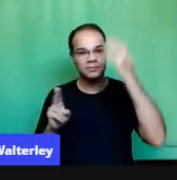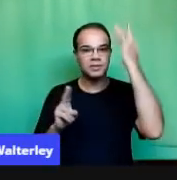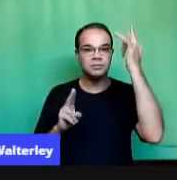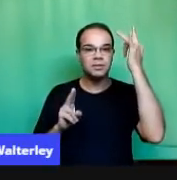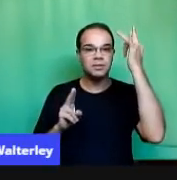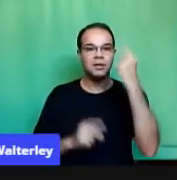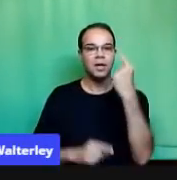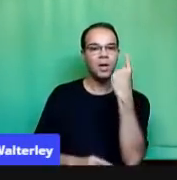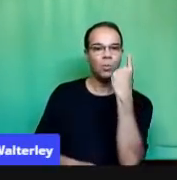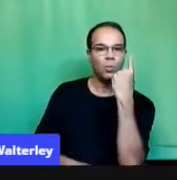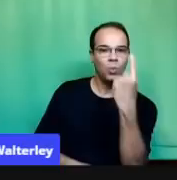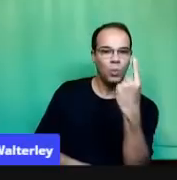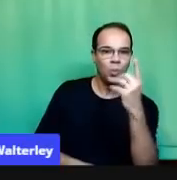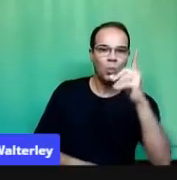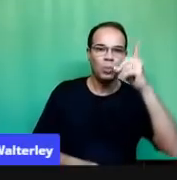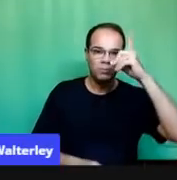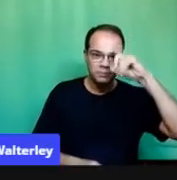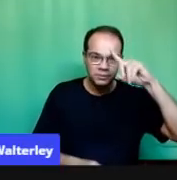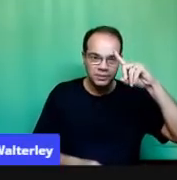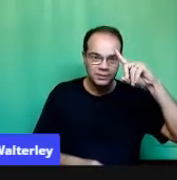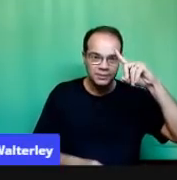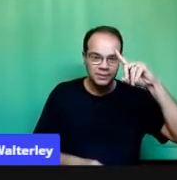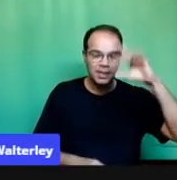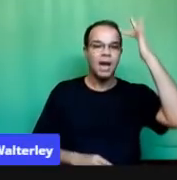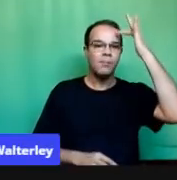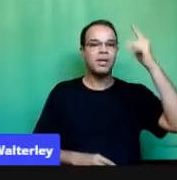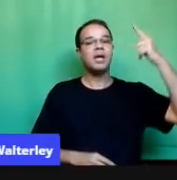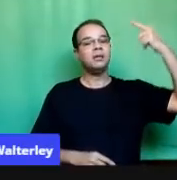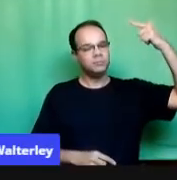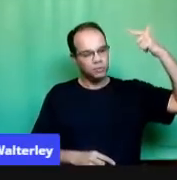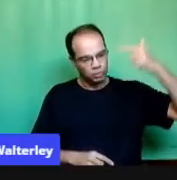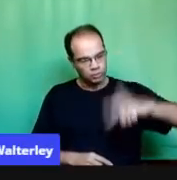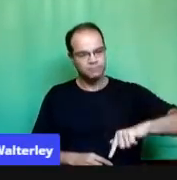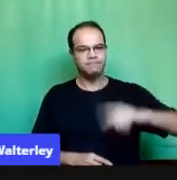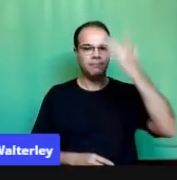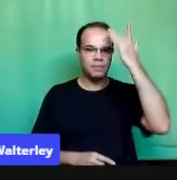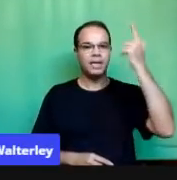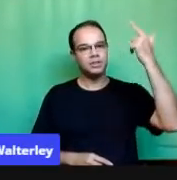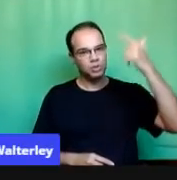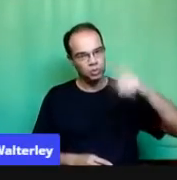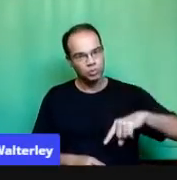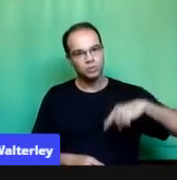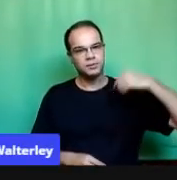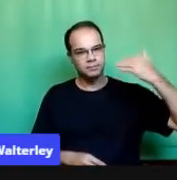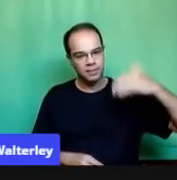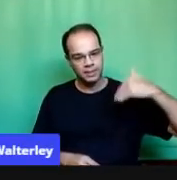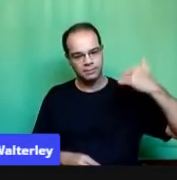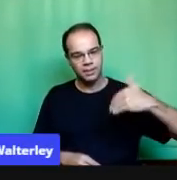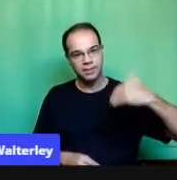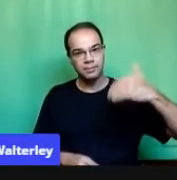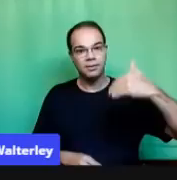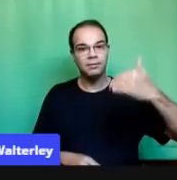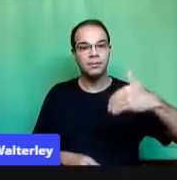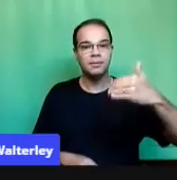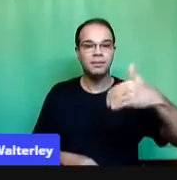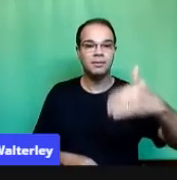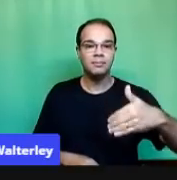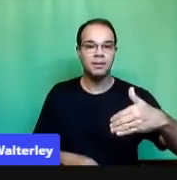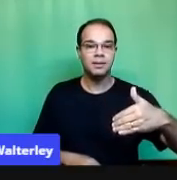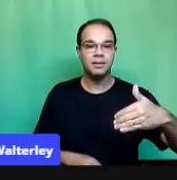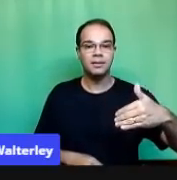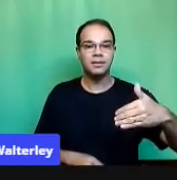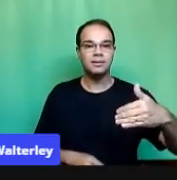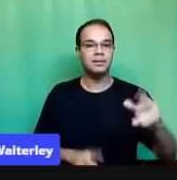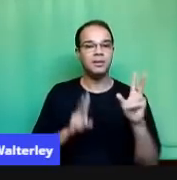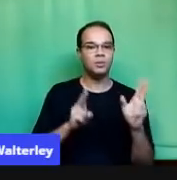é essencial para que se desenvolva, que ela consiga entender que, hoje nós temos 5 meninas dentro